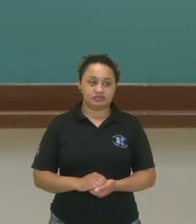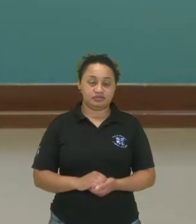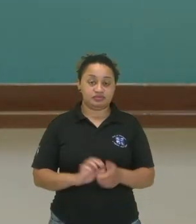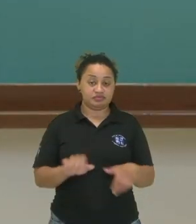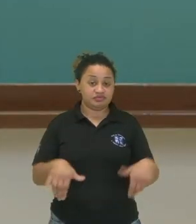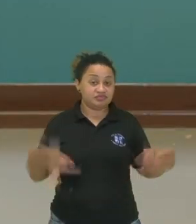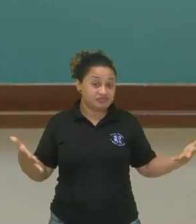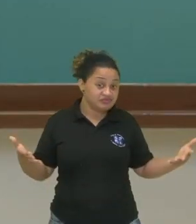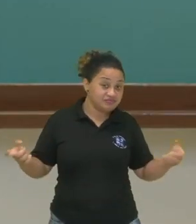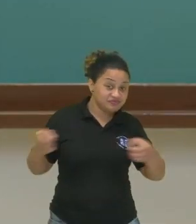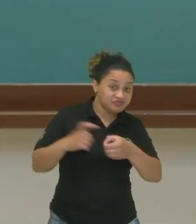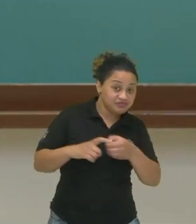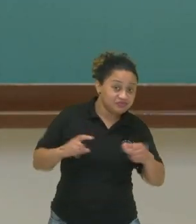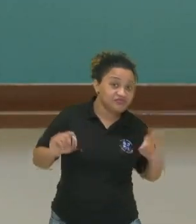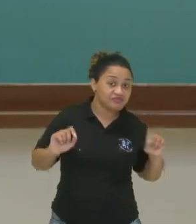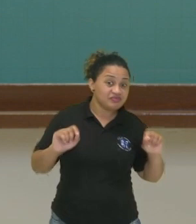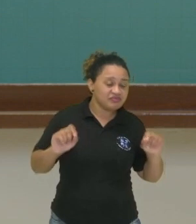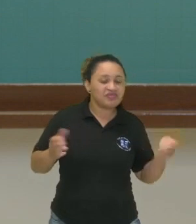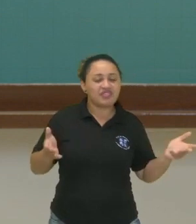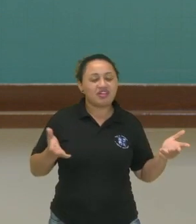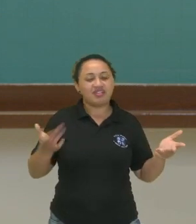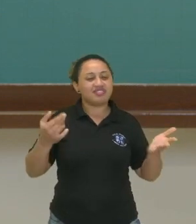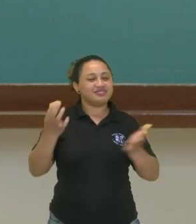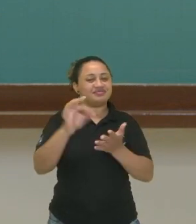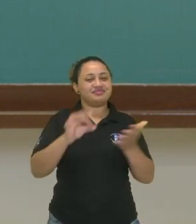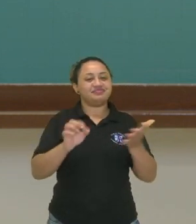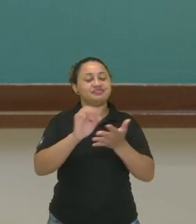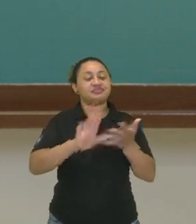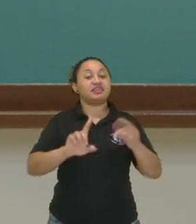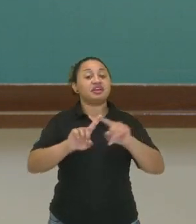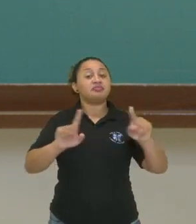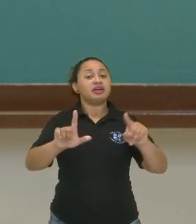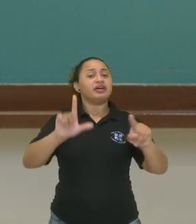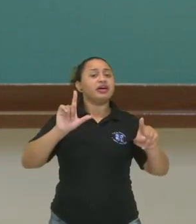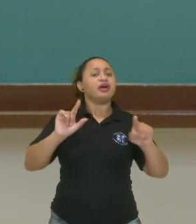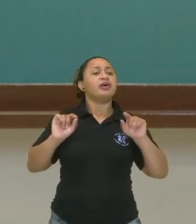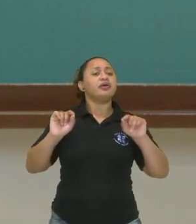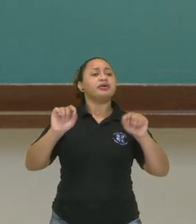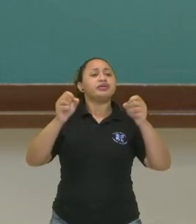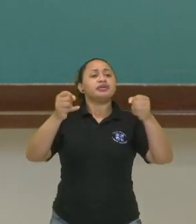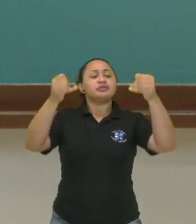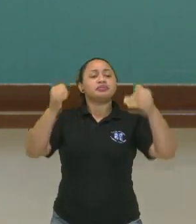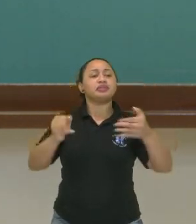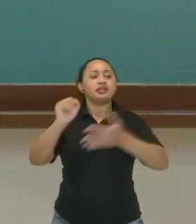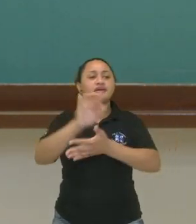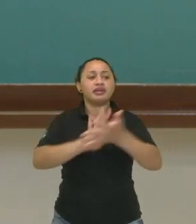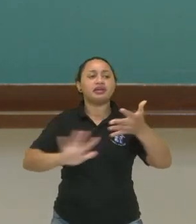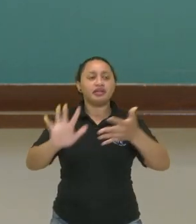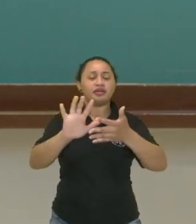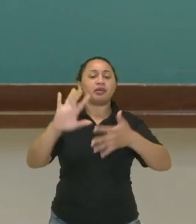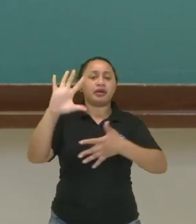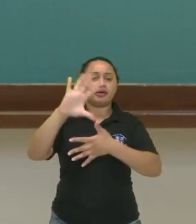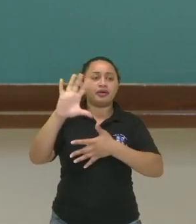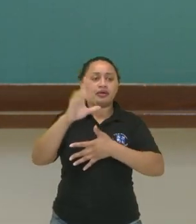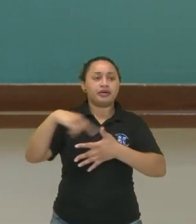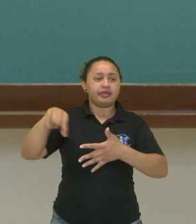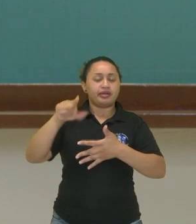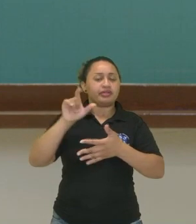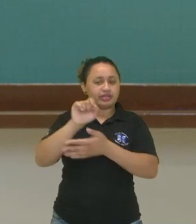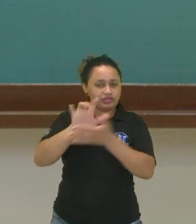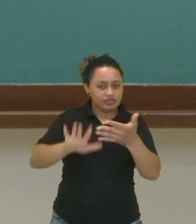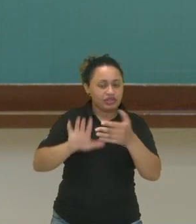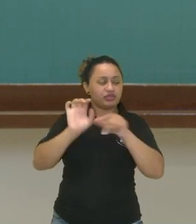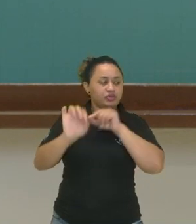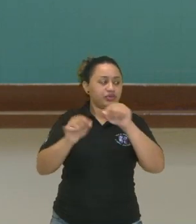Voltei, galerinha do sexto ano! Bora lá corrigir essa. Mas antes eu gostaria até de discutir essa imagem do mapa que vocês fizeram essa